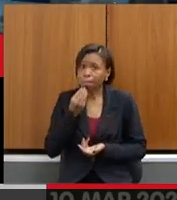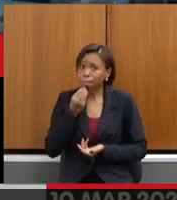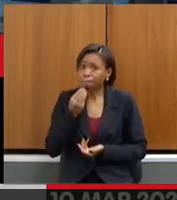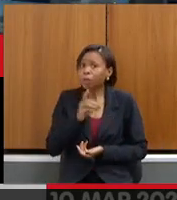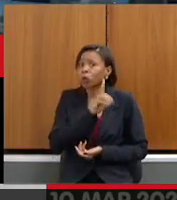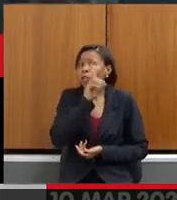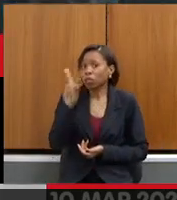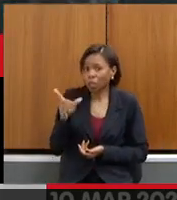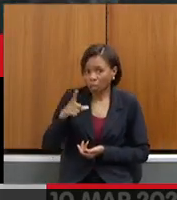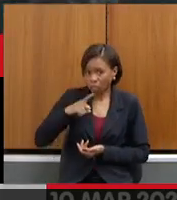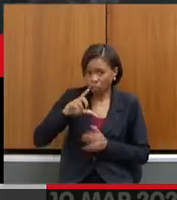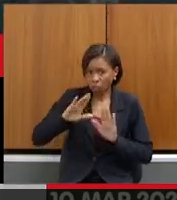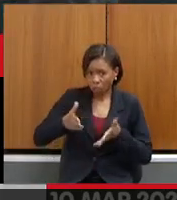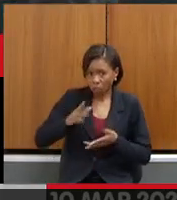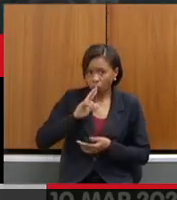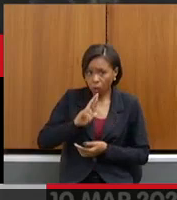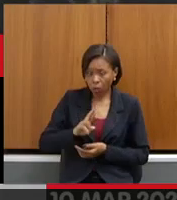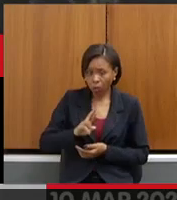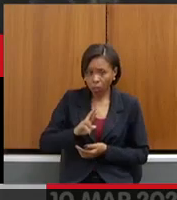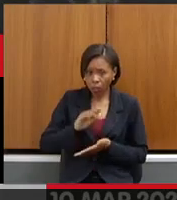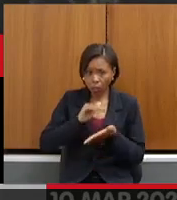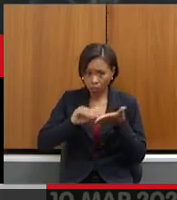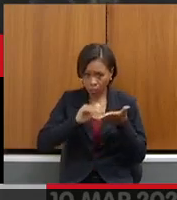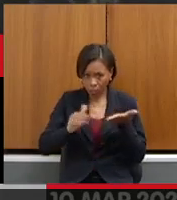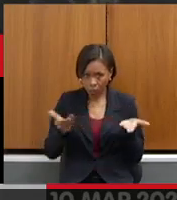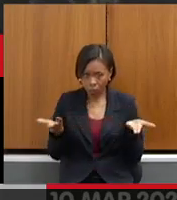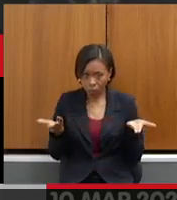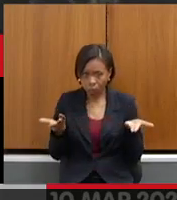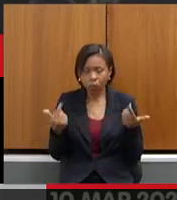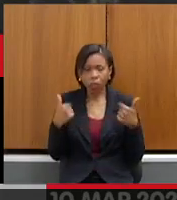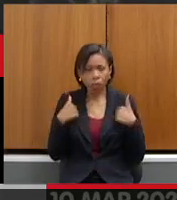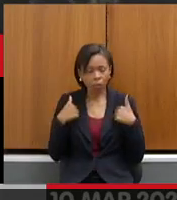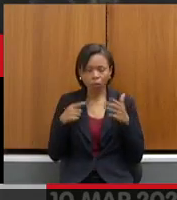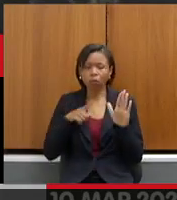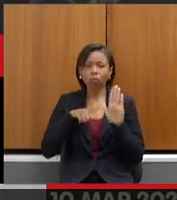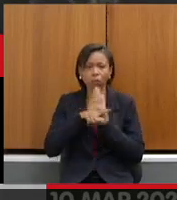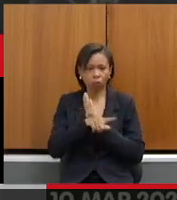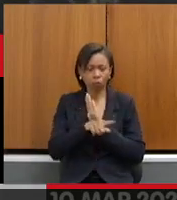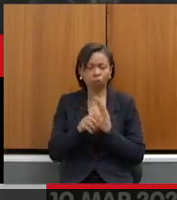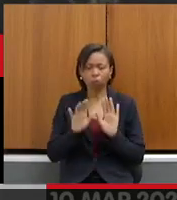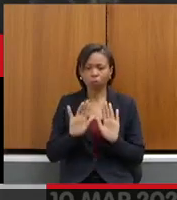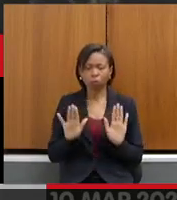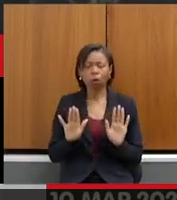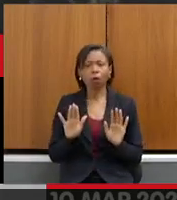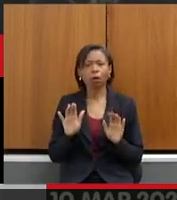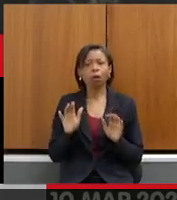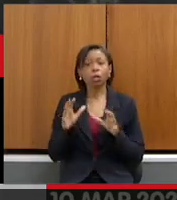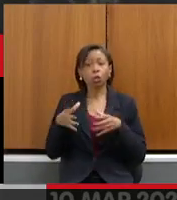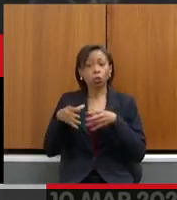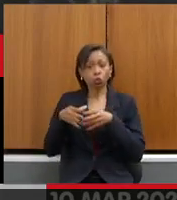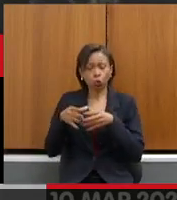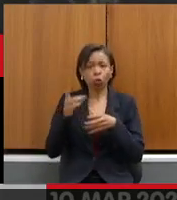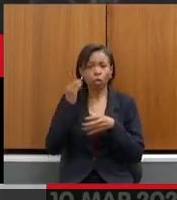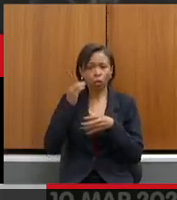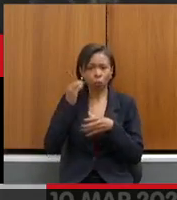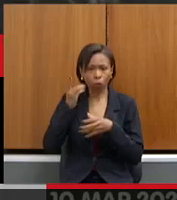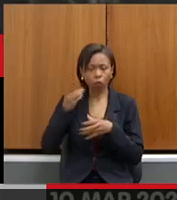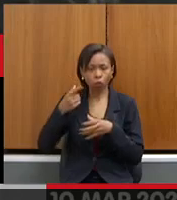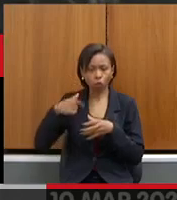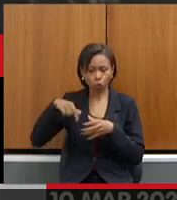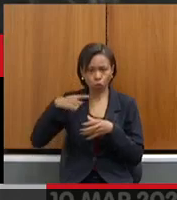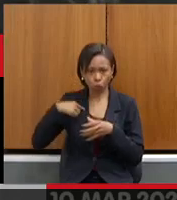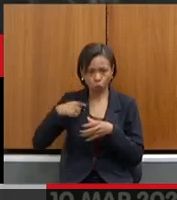secretária então era essa o meu questionamento é os deputados do nosso bloco eles